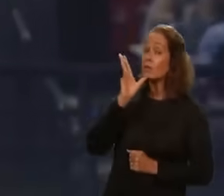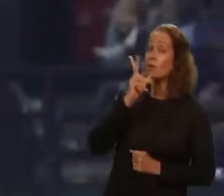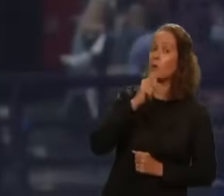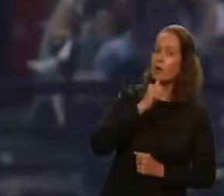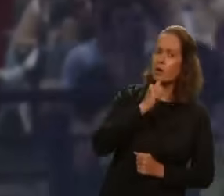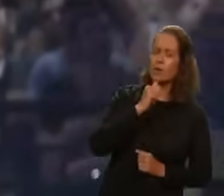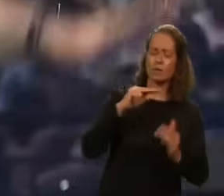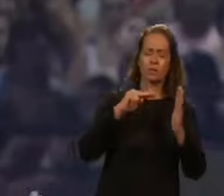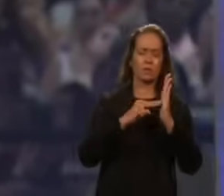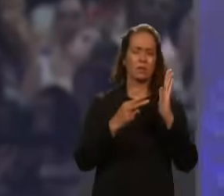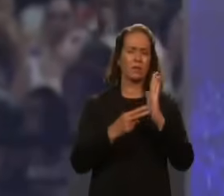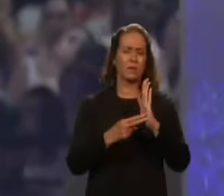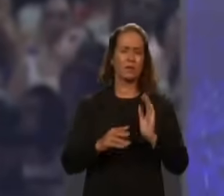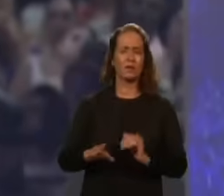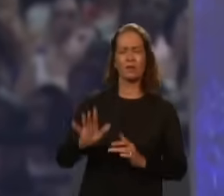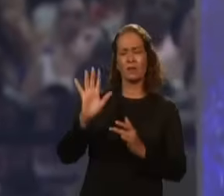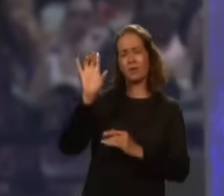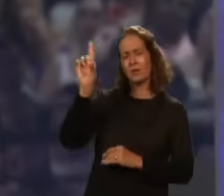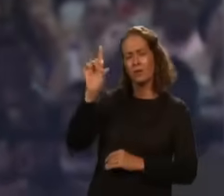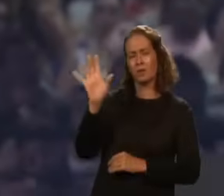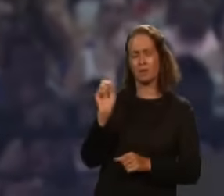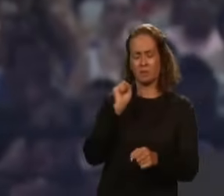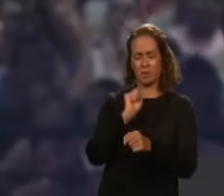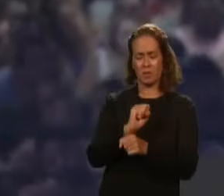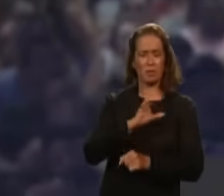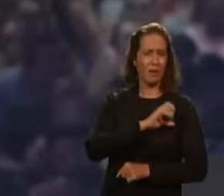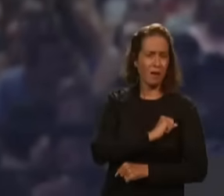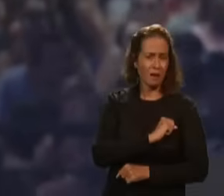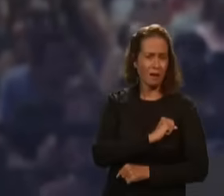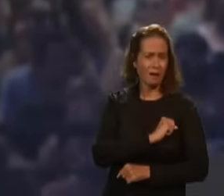de nos amar.